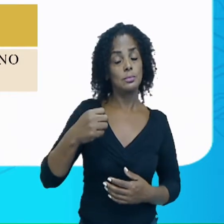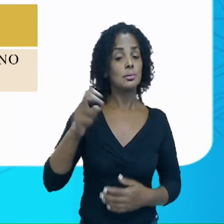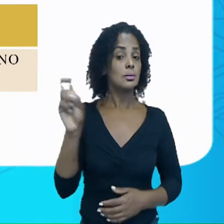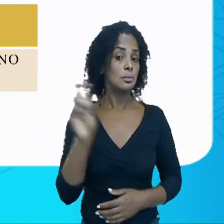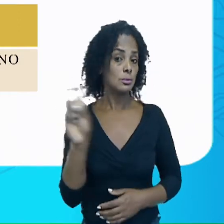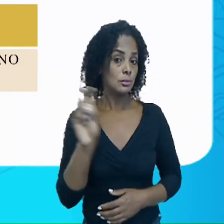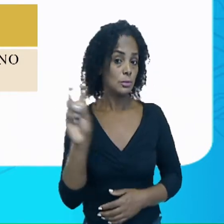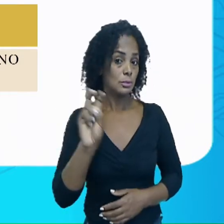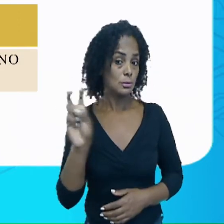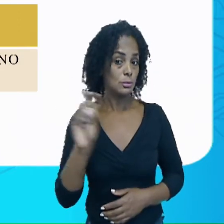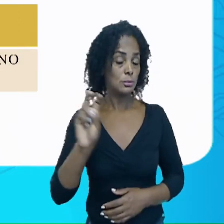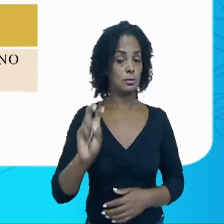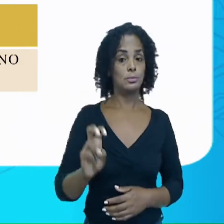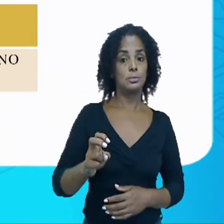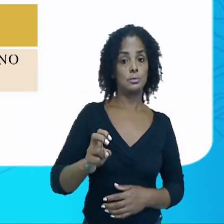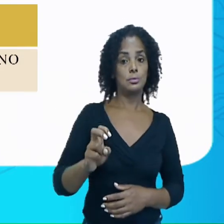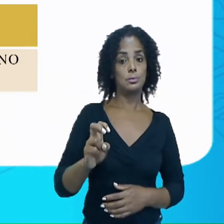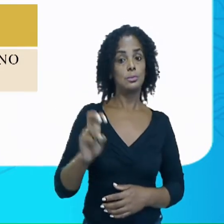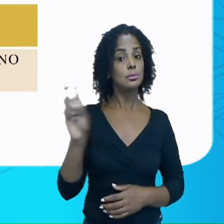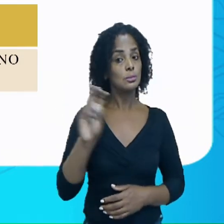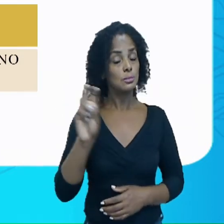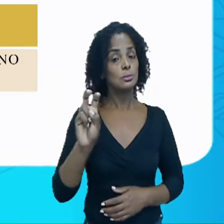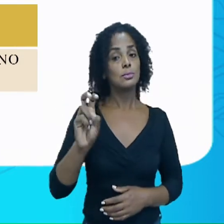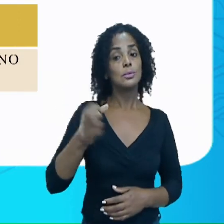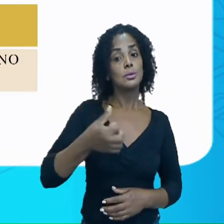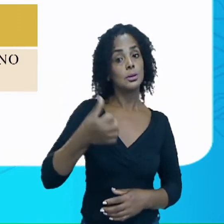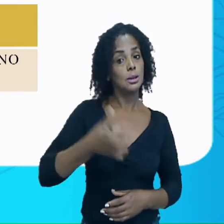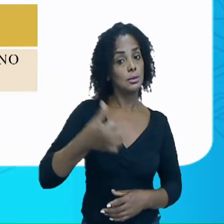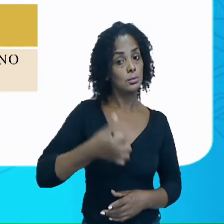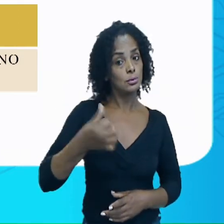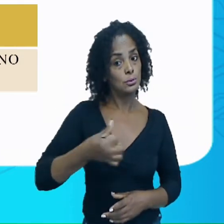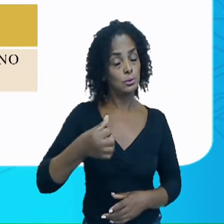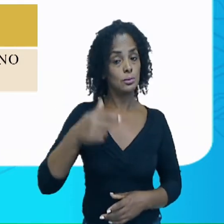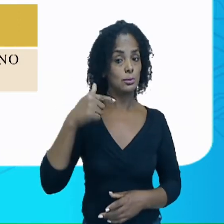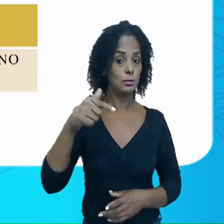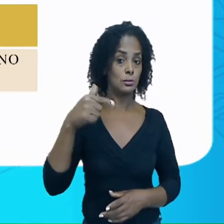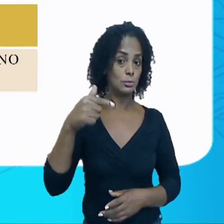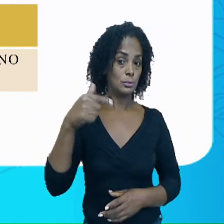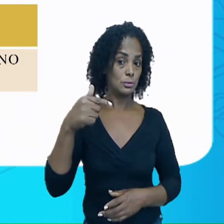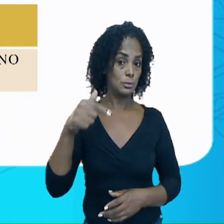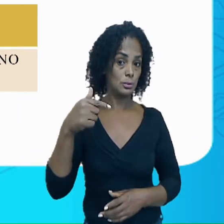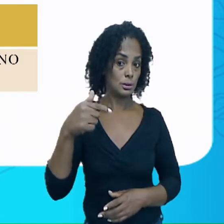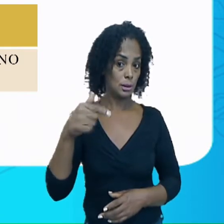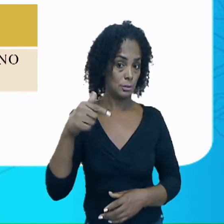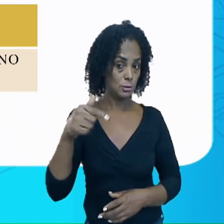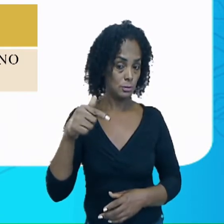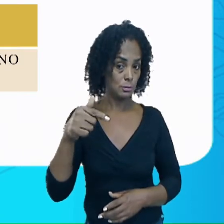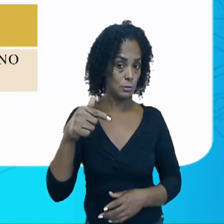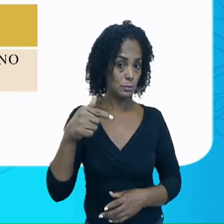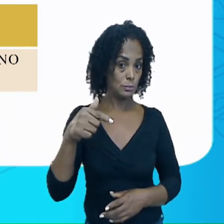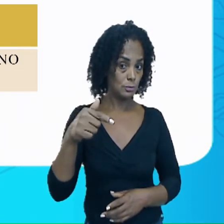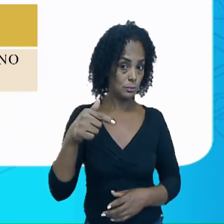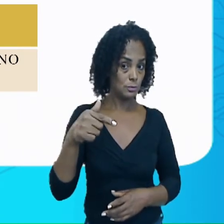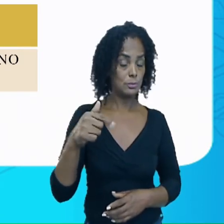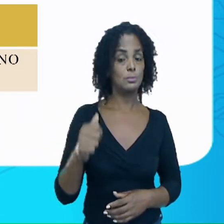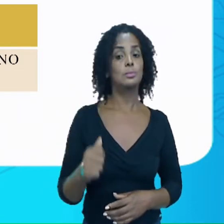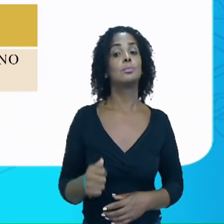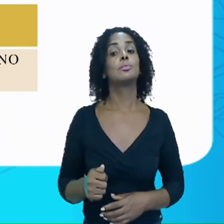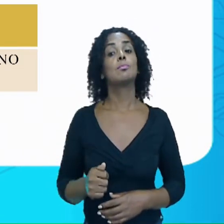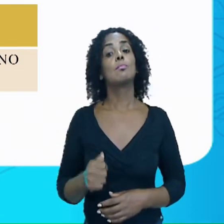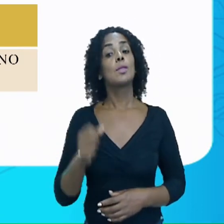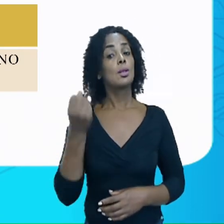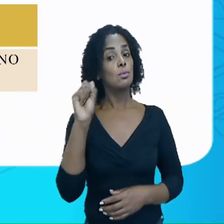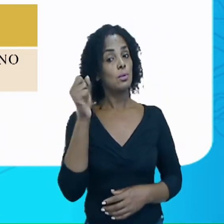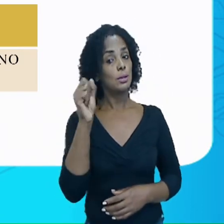o quinto, o 5, quinto, o 6, sexto, o 7, sétimo,